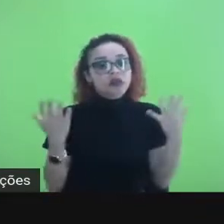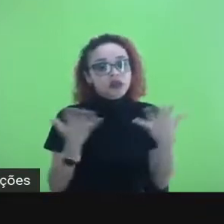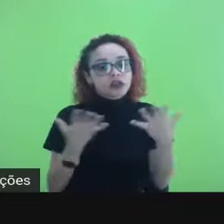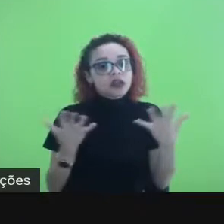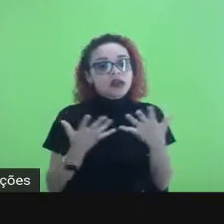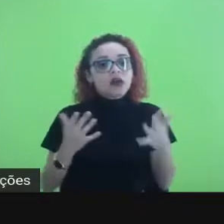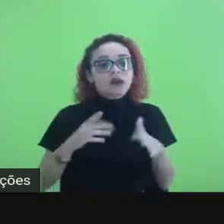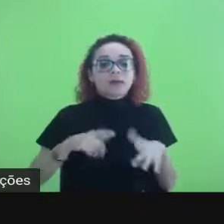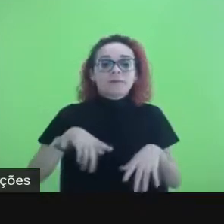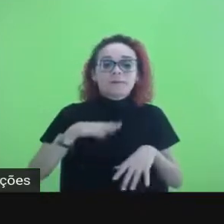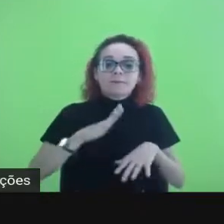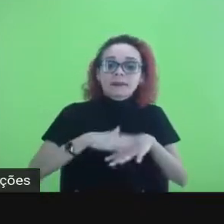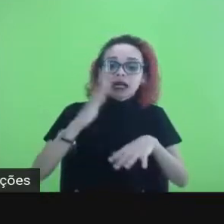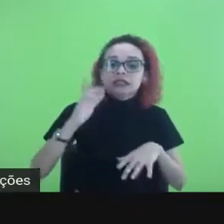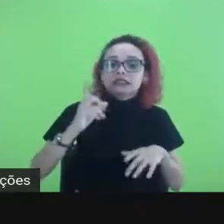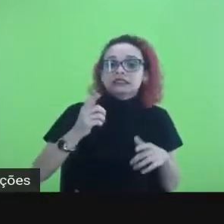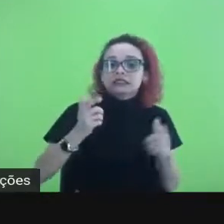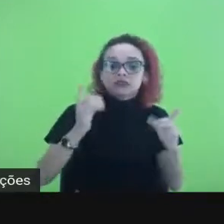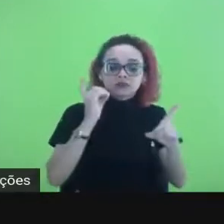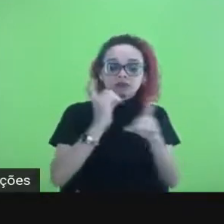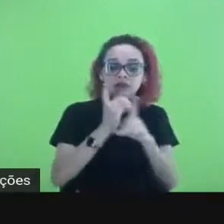força, né? E